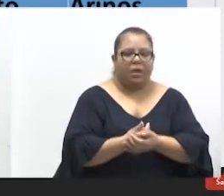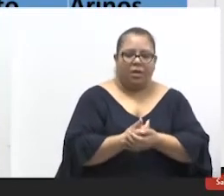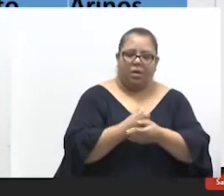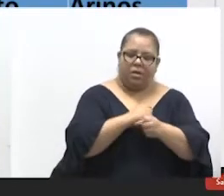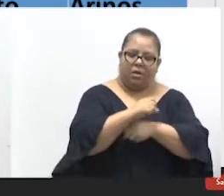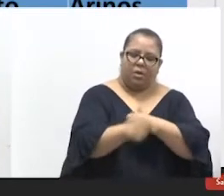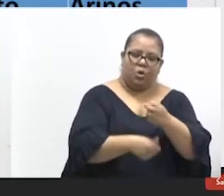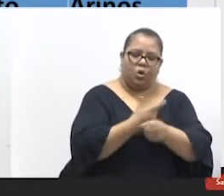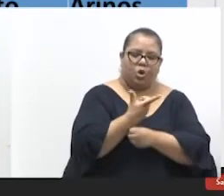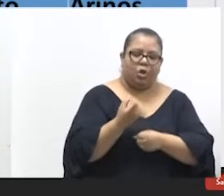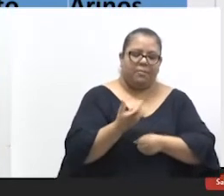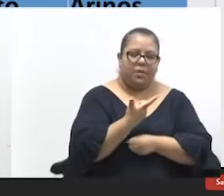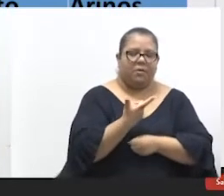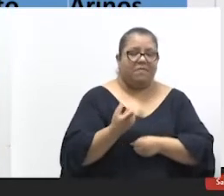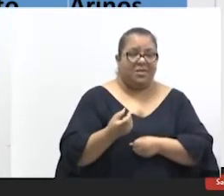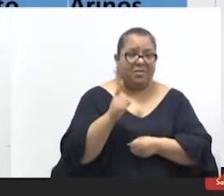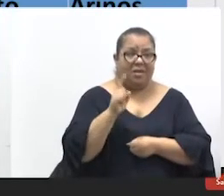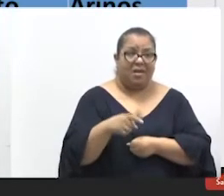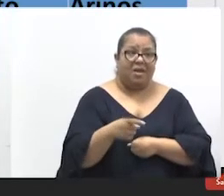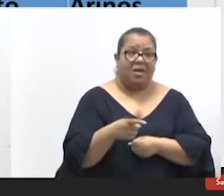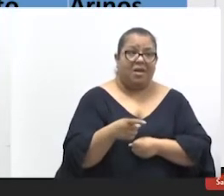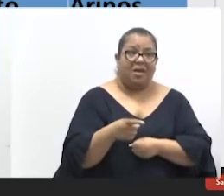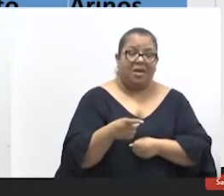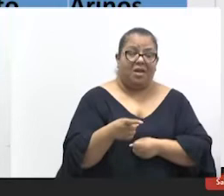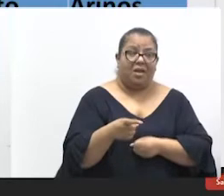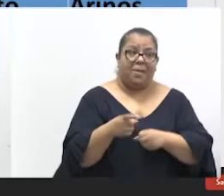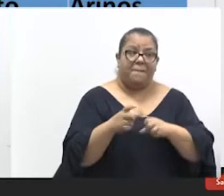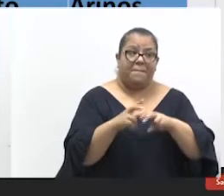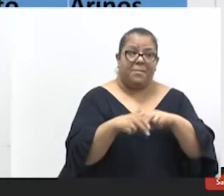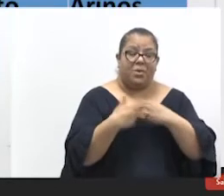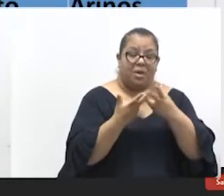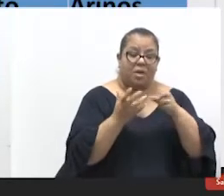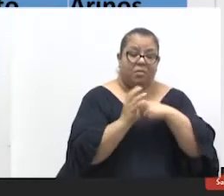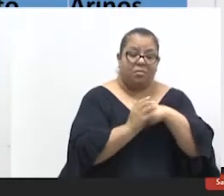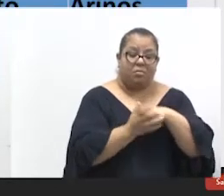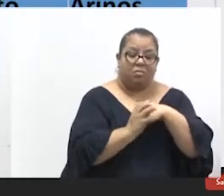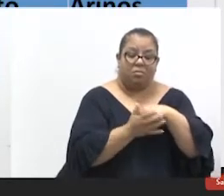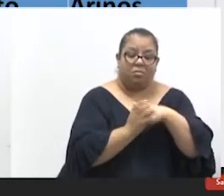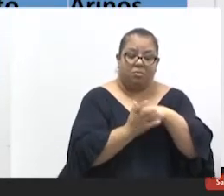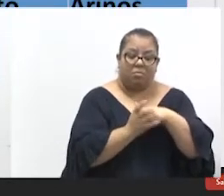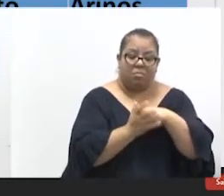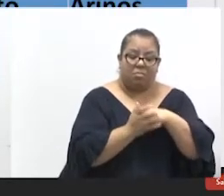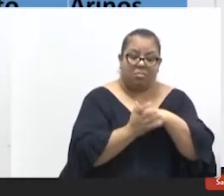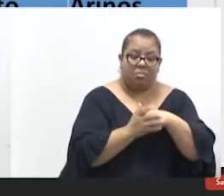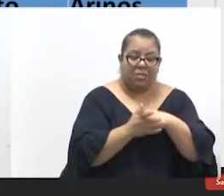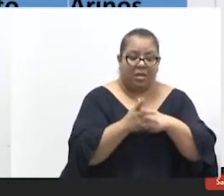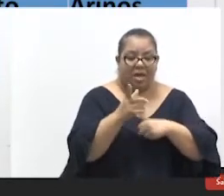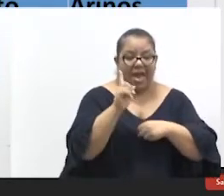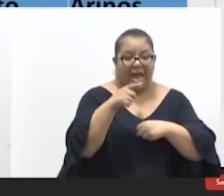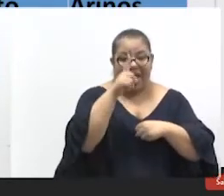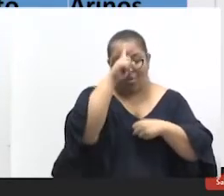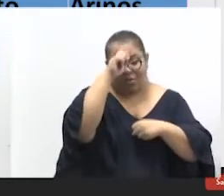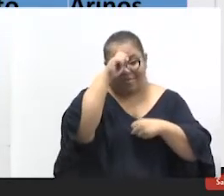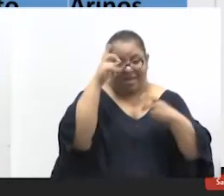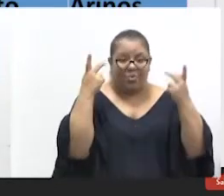quanto que caiu, que aí eu volto a dizer, é por região de saúde, então são hospitais gerais, né?